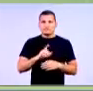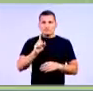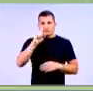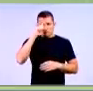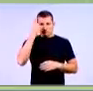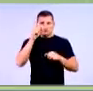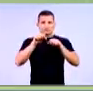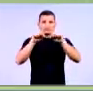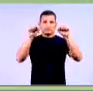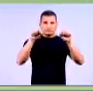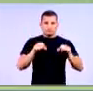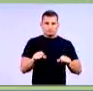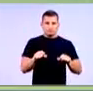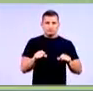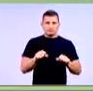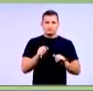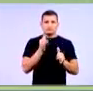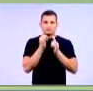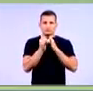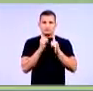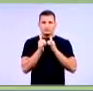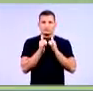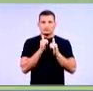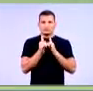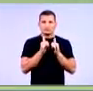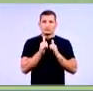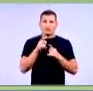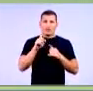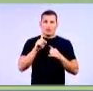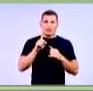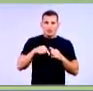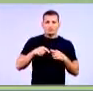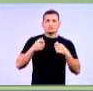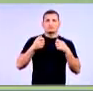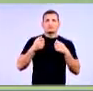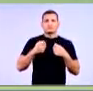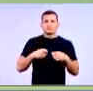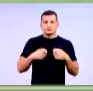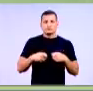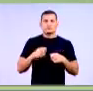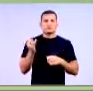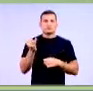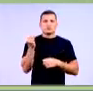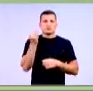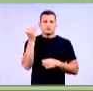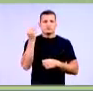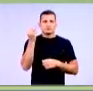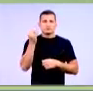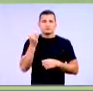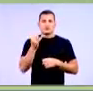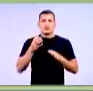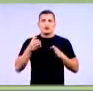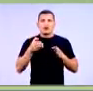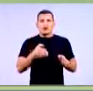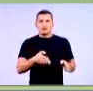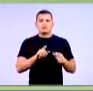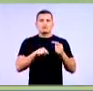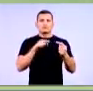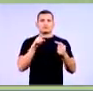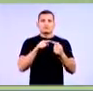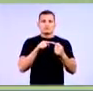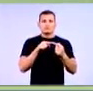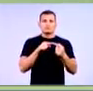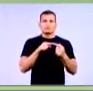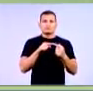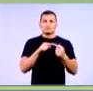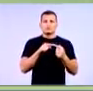um sistema de informação, é essencial definir os objetivos a serem alcançados. Então,